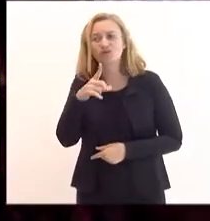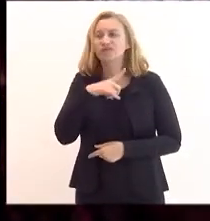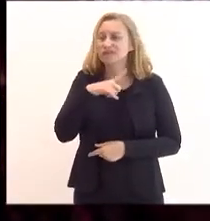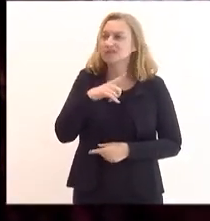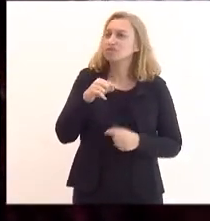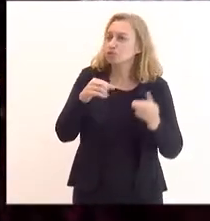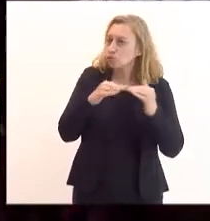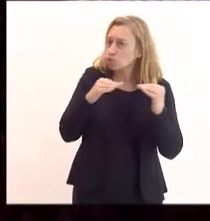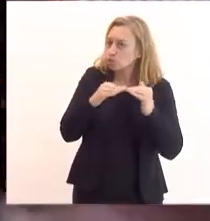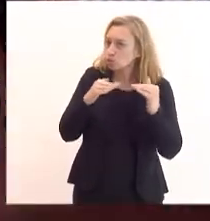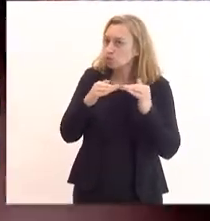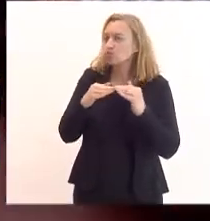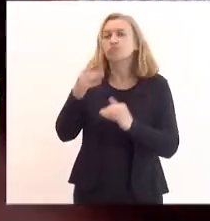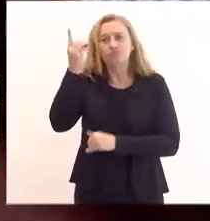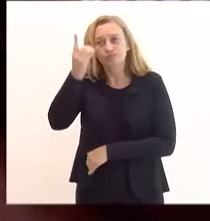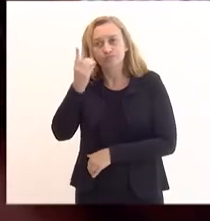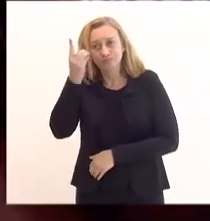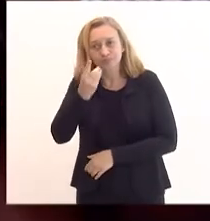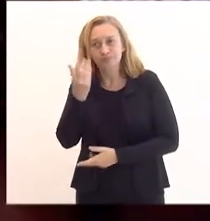acordo